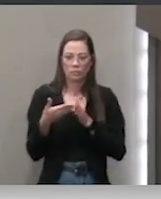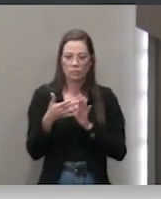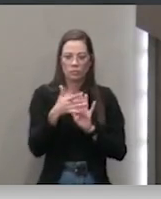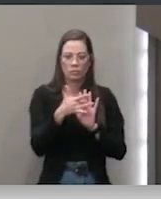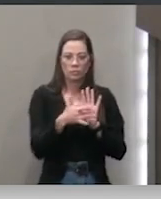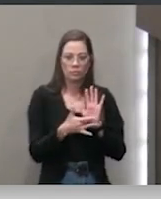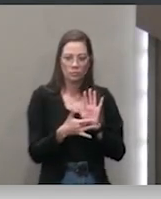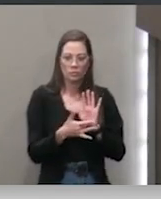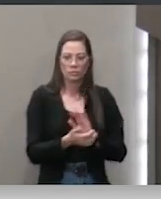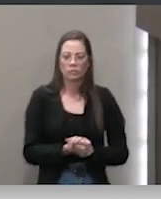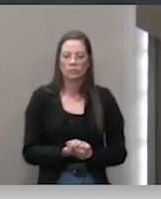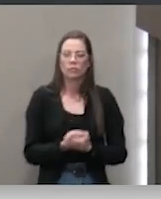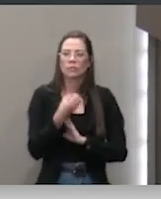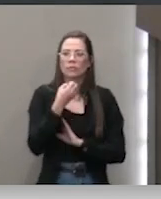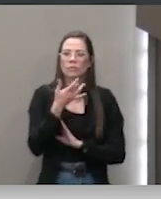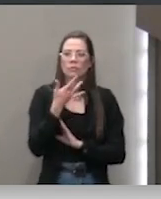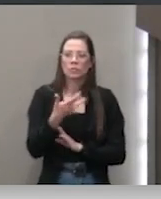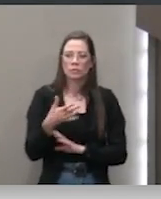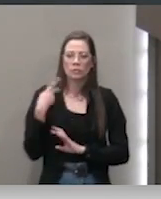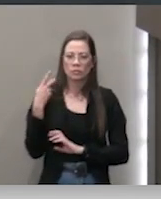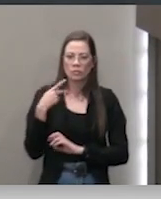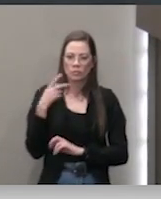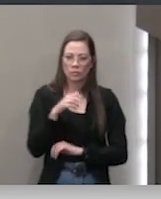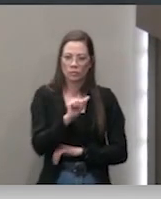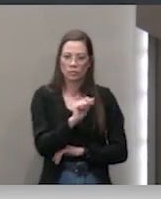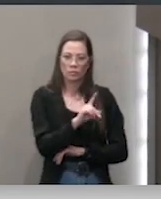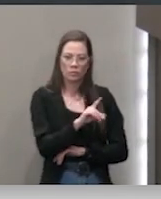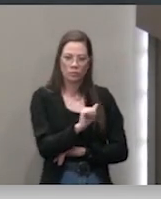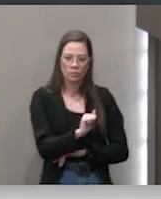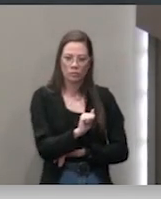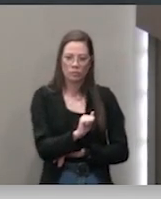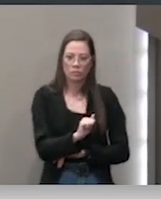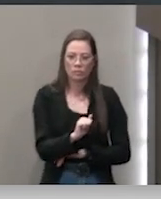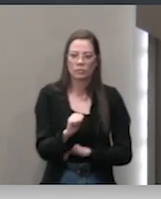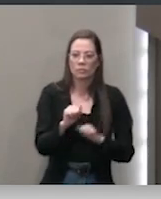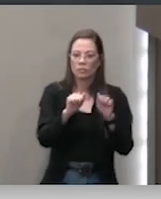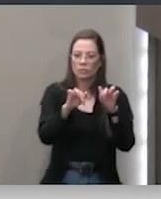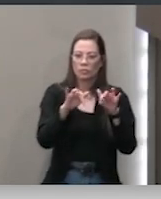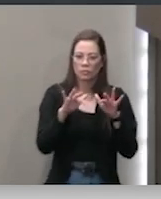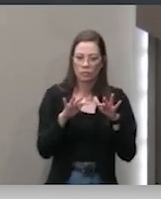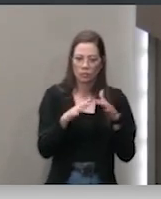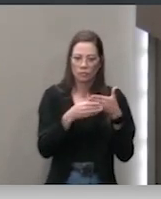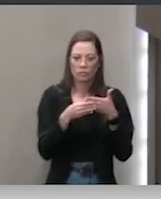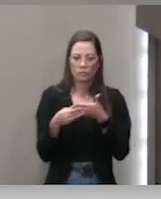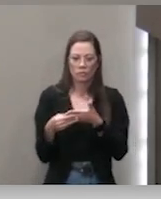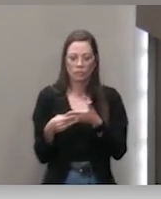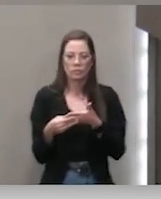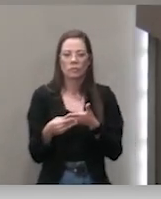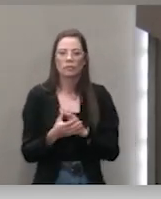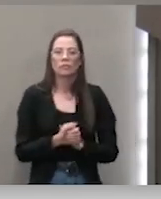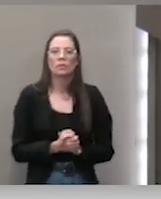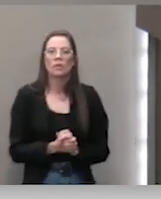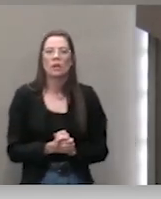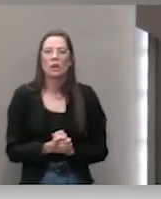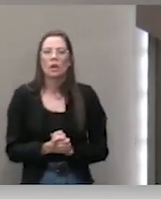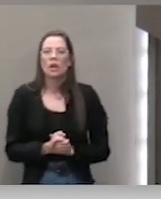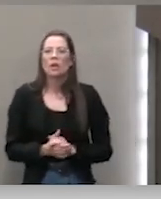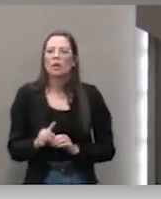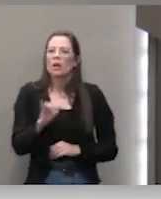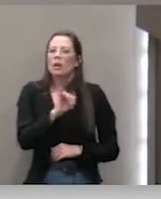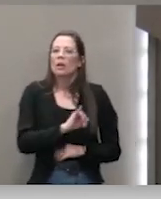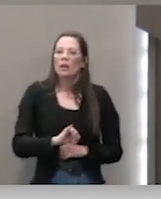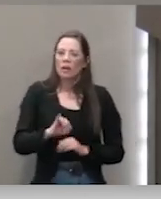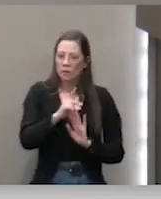pauta. Boa tarde, vereadora Ada. Boa tarde também aos demais nobres colegas, público presente e público que nos acompanha. Senhores, muito importante